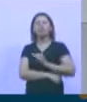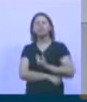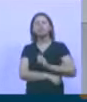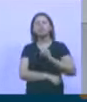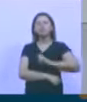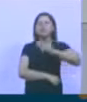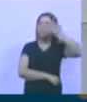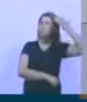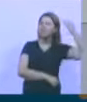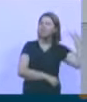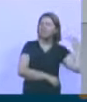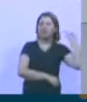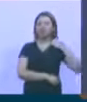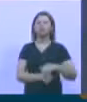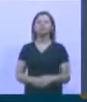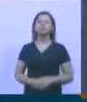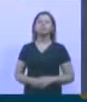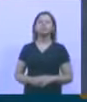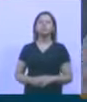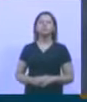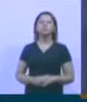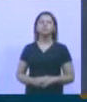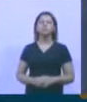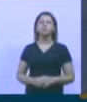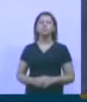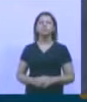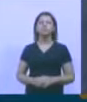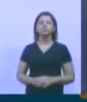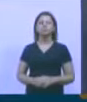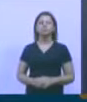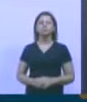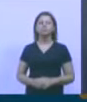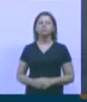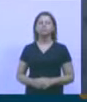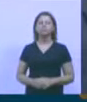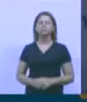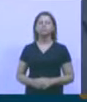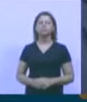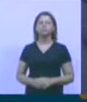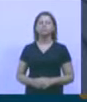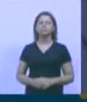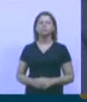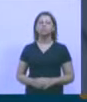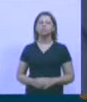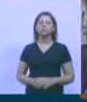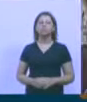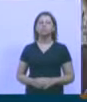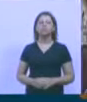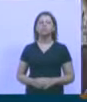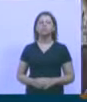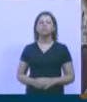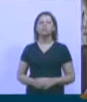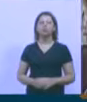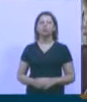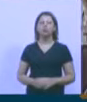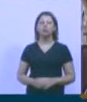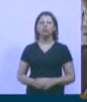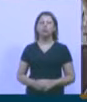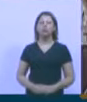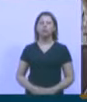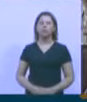anterior, a nossa vida passada. And see in which stage of your life are the root causes of your problems. E ver em que